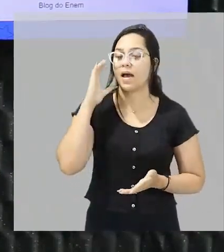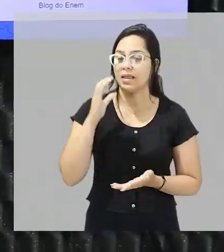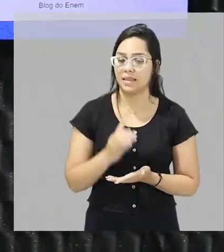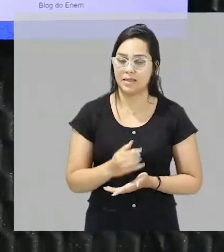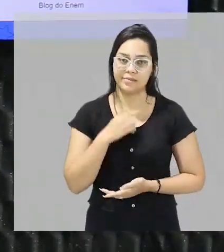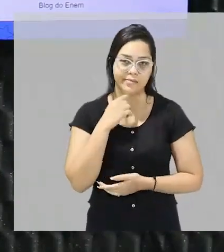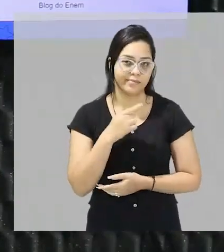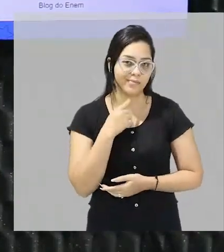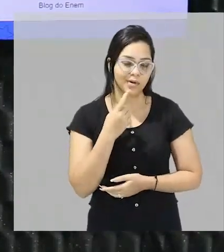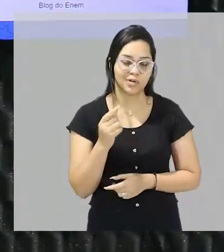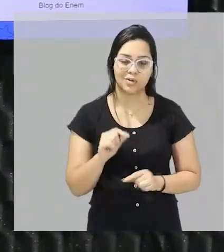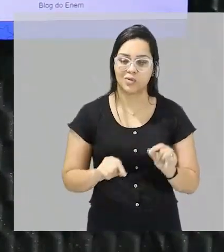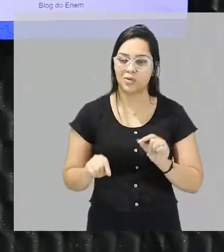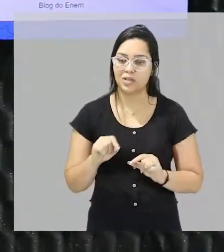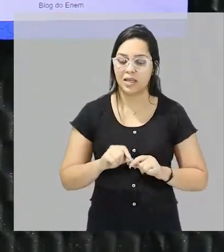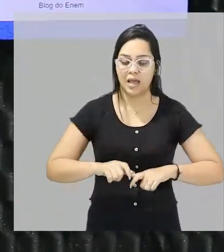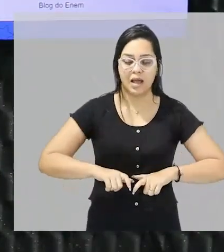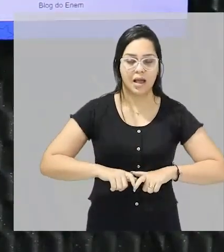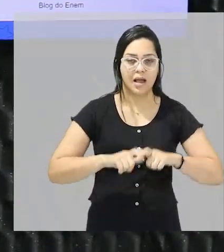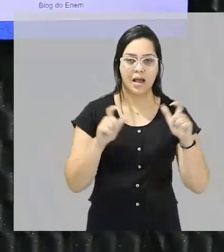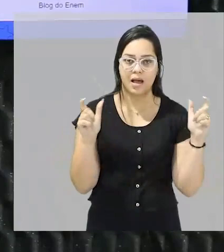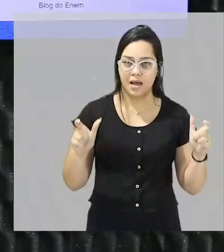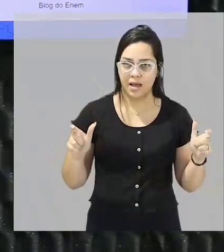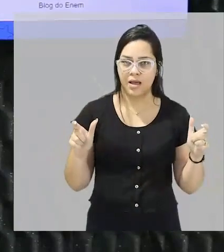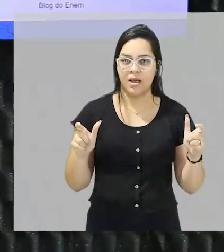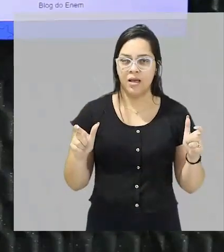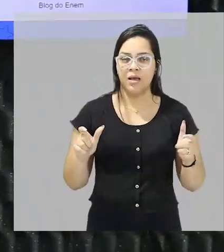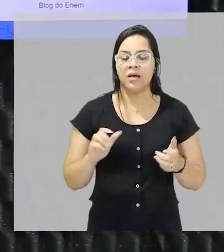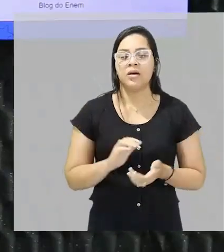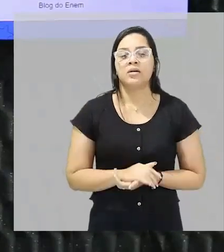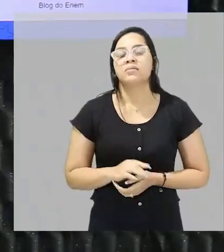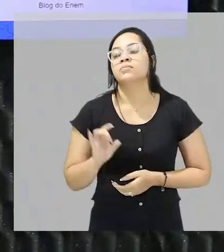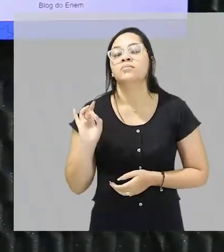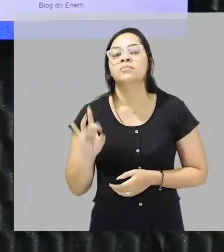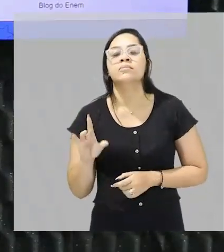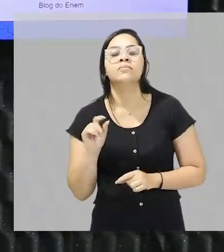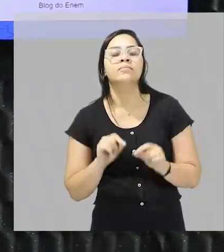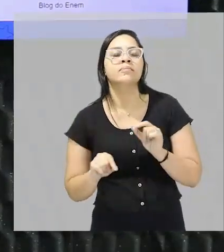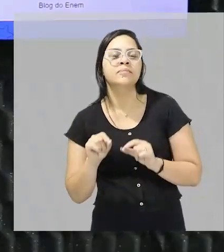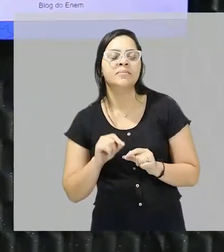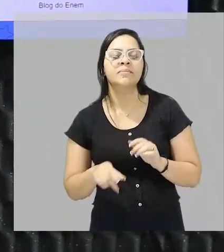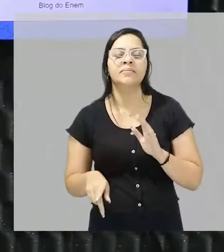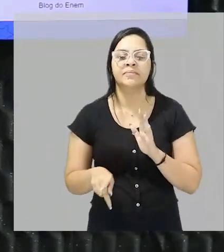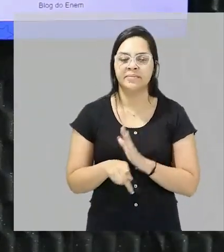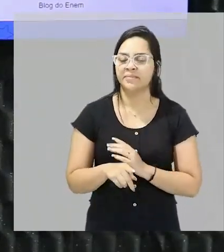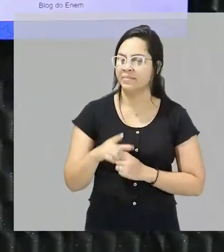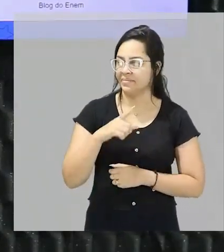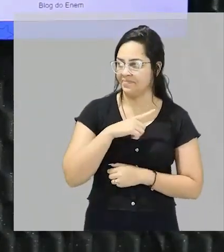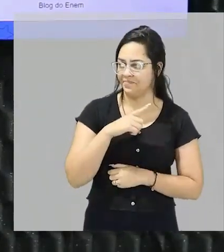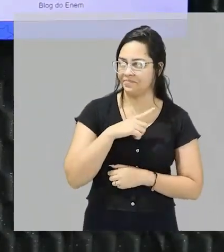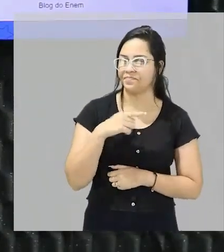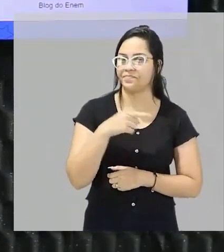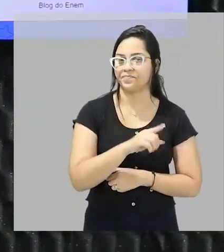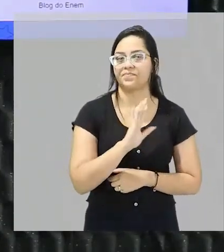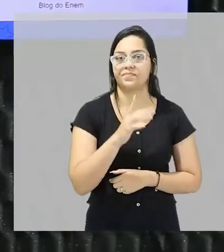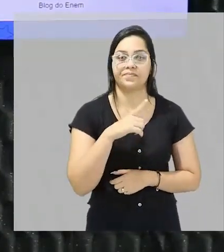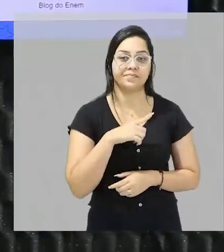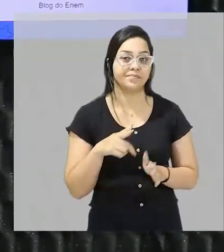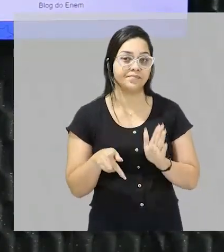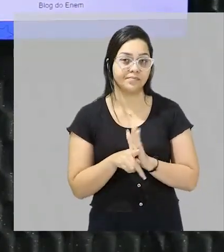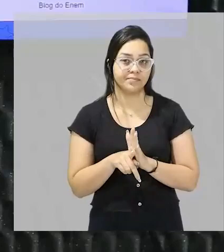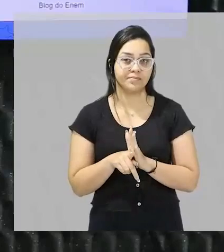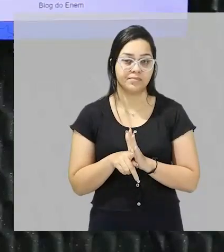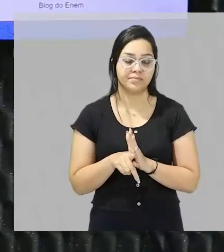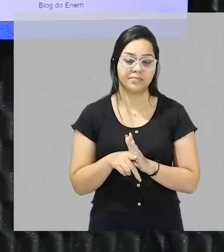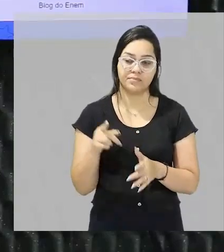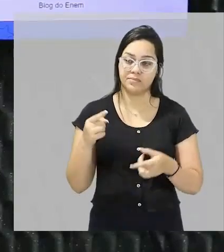Não adianta a turma fazer algo muito amplo, muito genérico, apenas conceituar aquele tema que está em questão, que